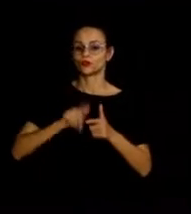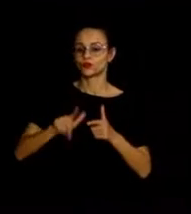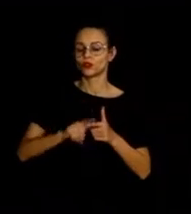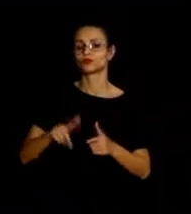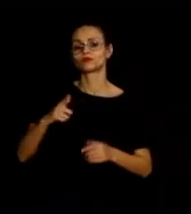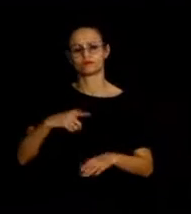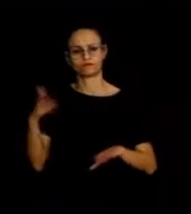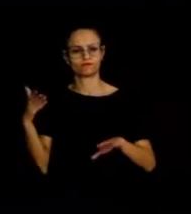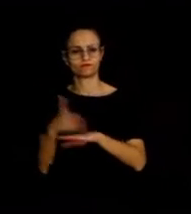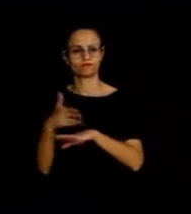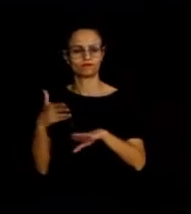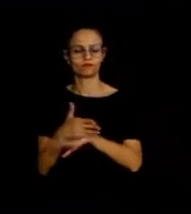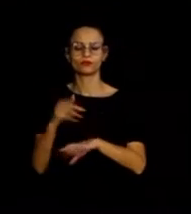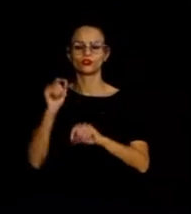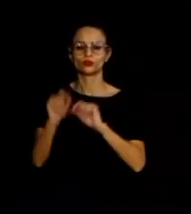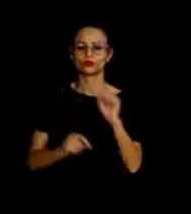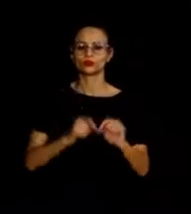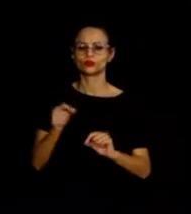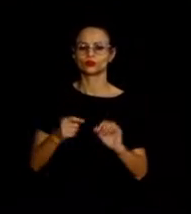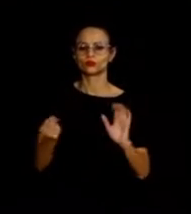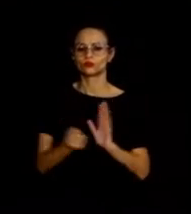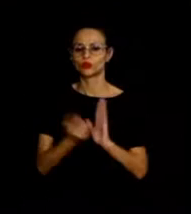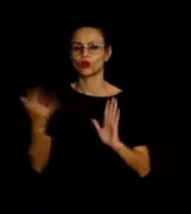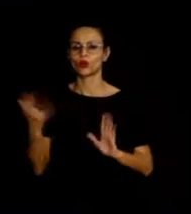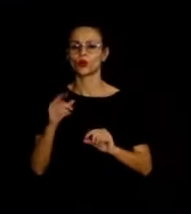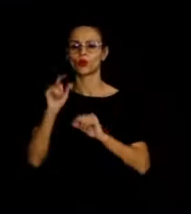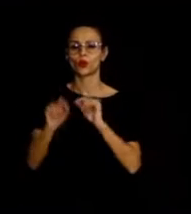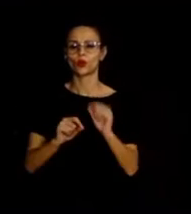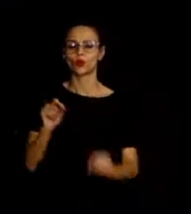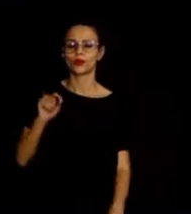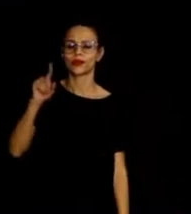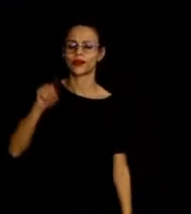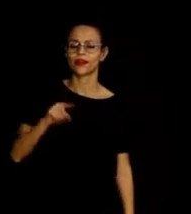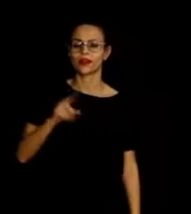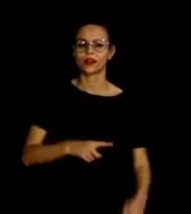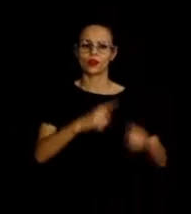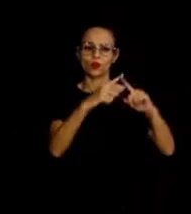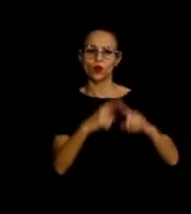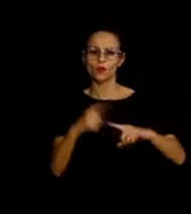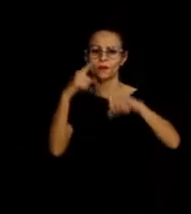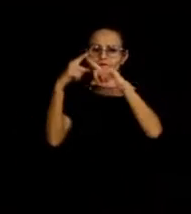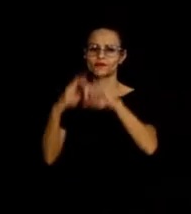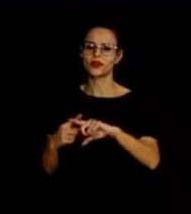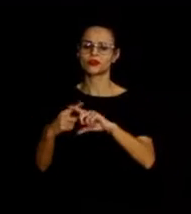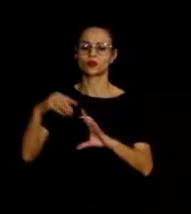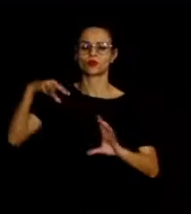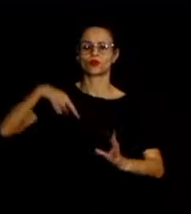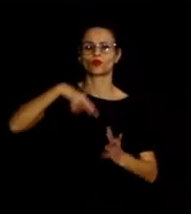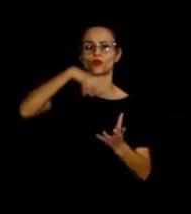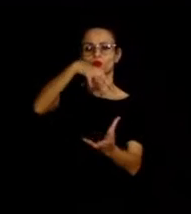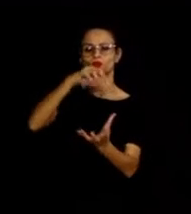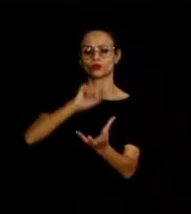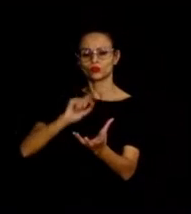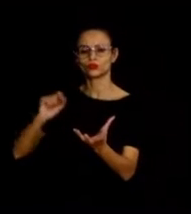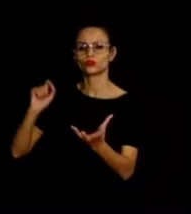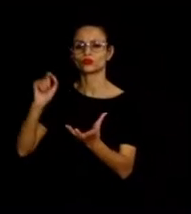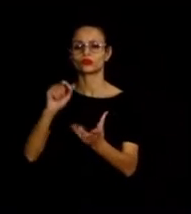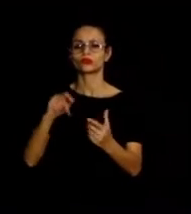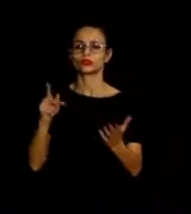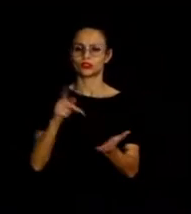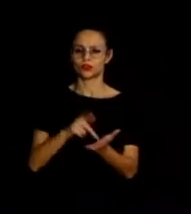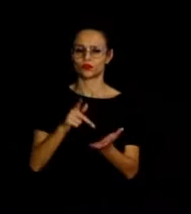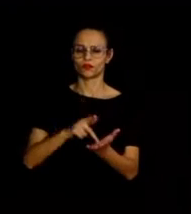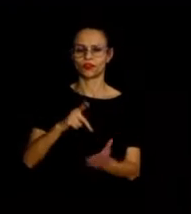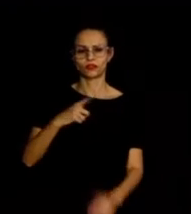tem participado de muitos que são competições ao redor do mundo na verdade